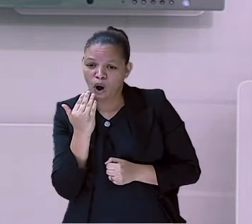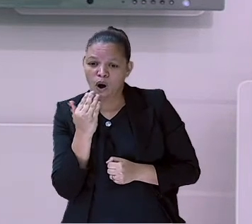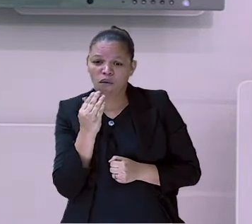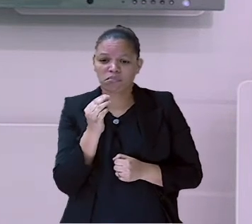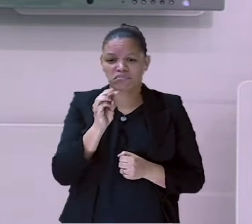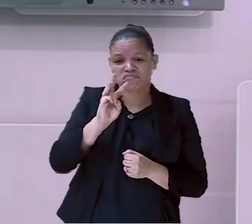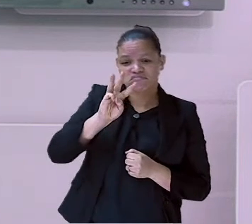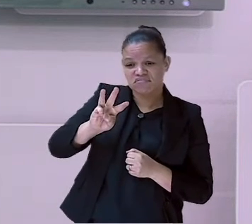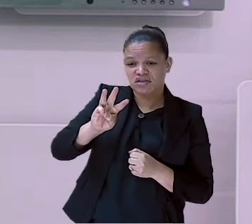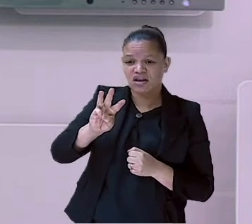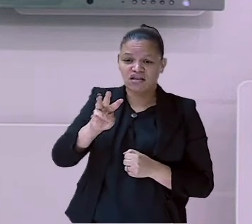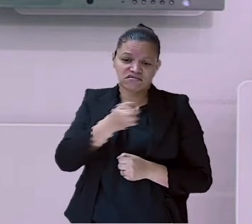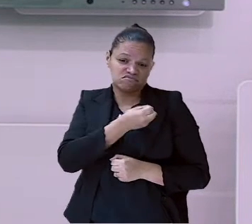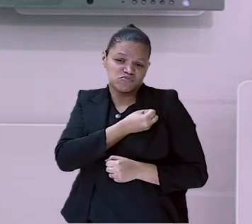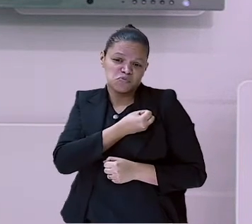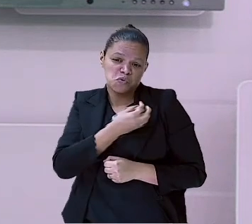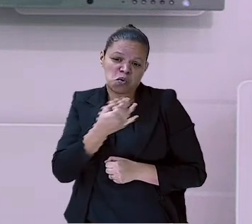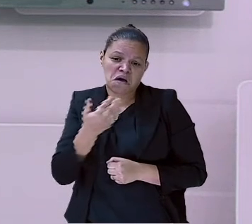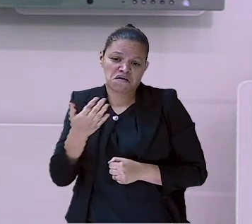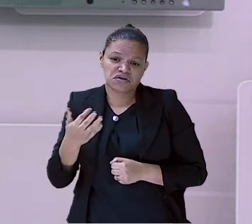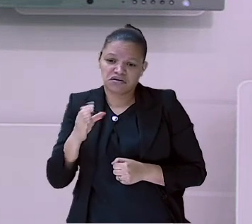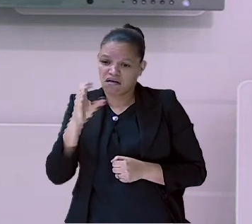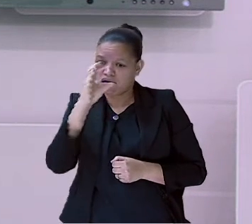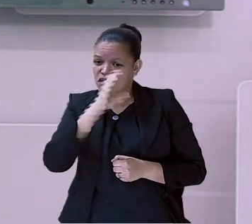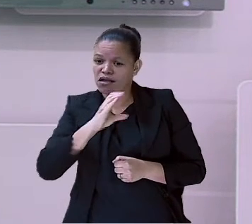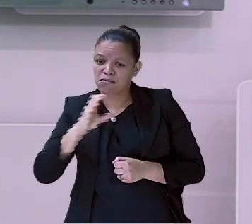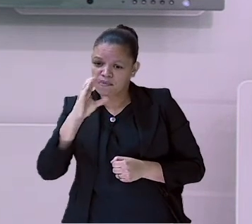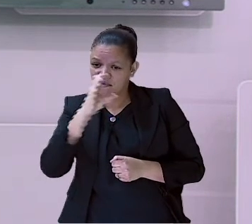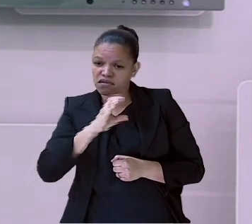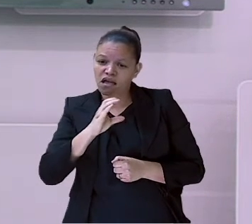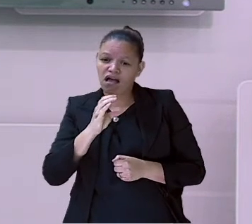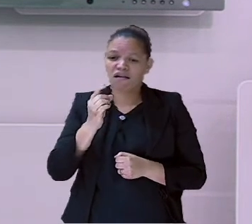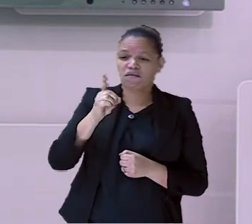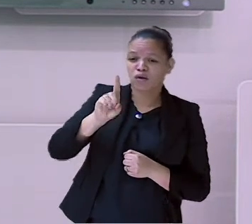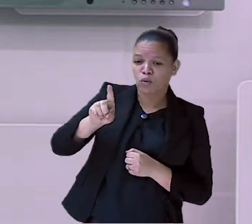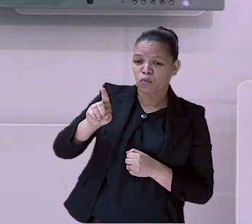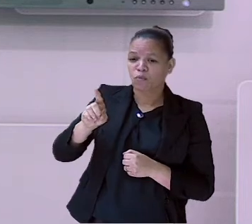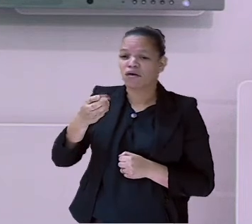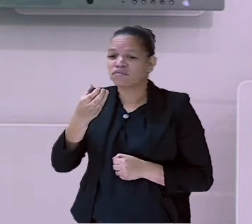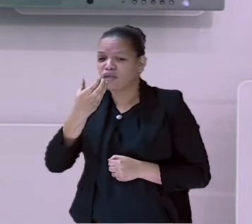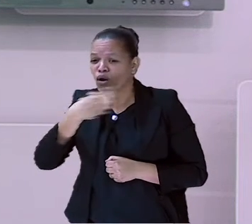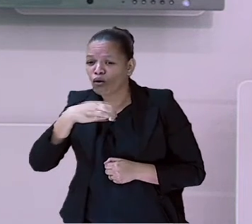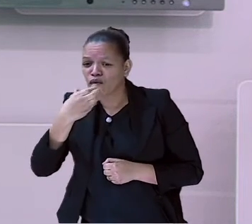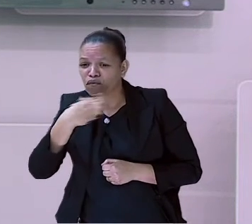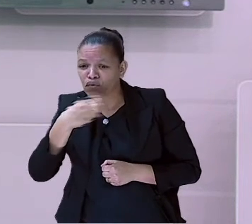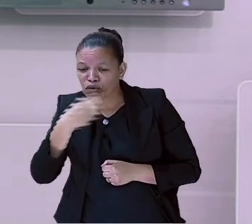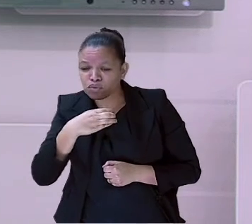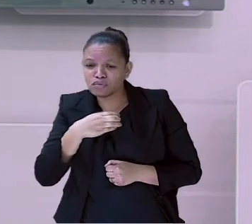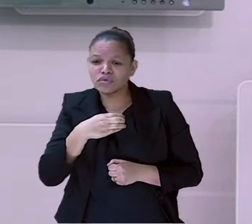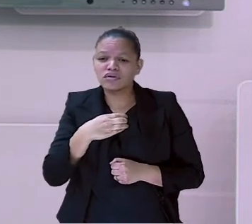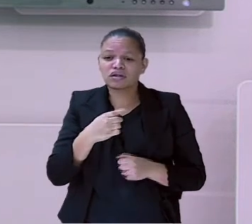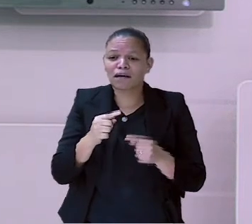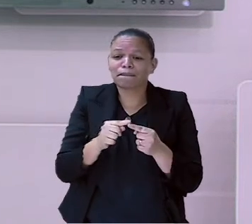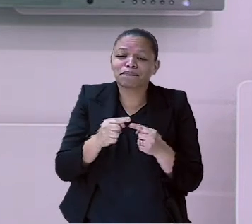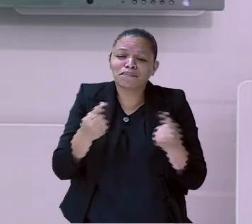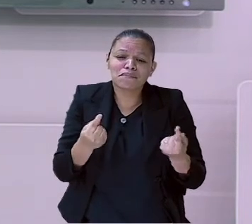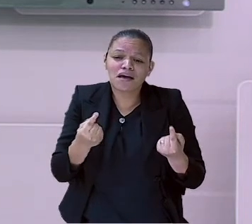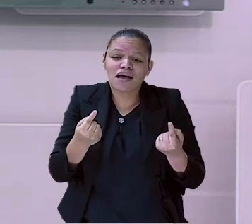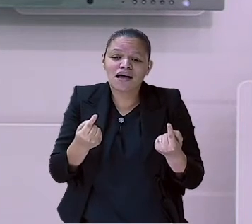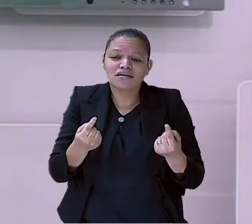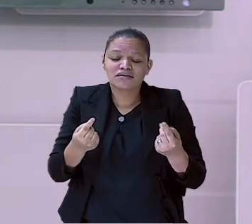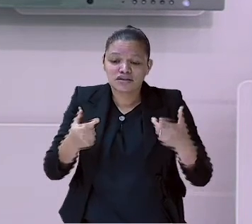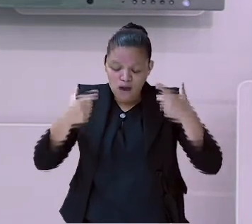de verdura, 1 porção de fruta, e aí você vai diminuindo. E aí o seu corpo ele precisa de mais para se